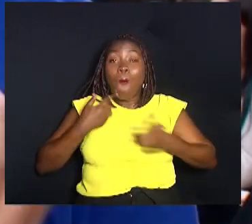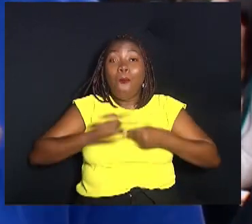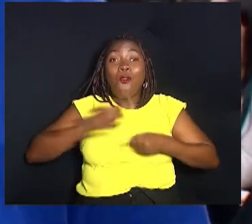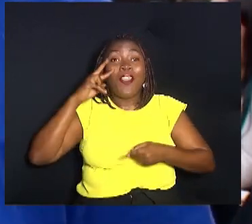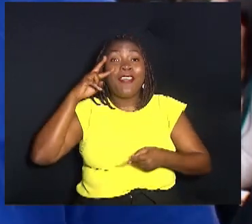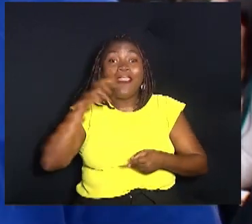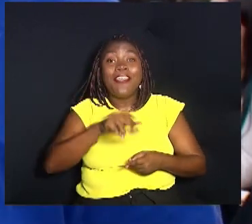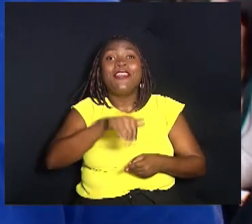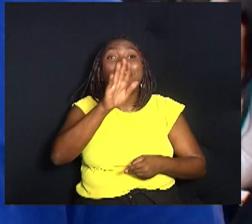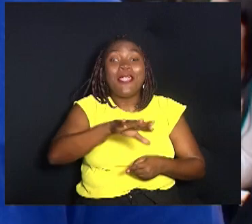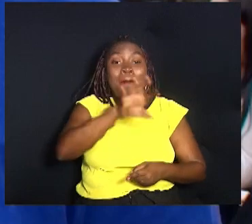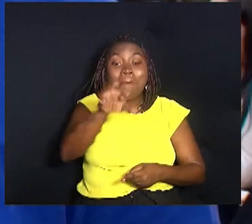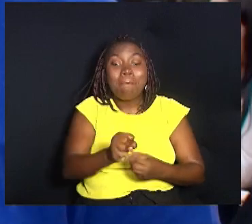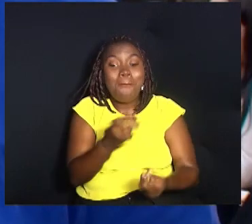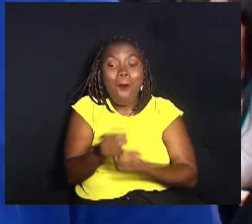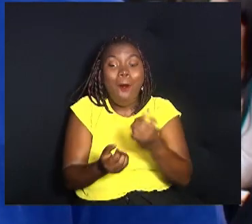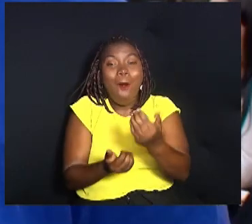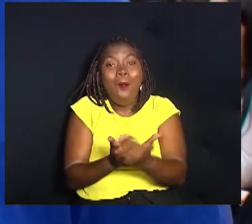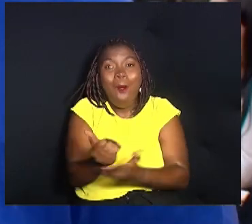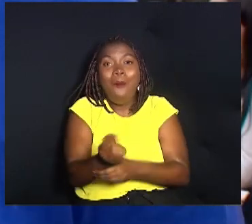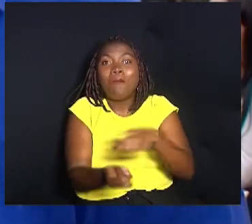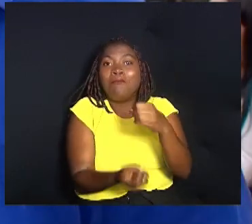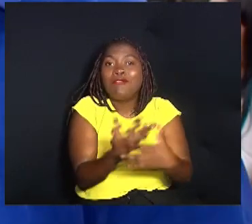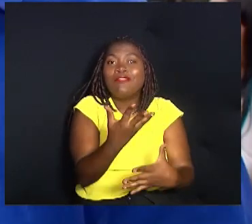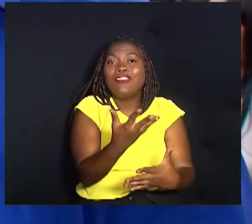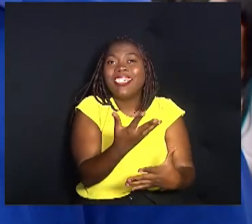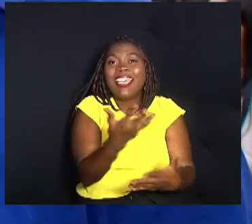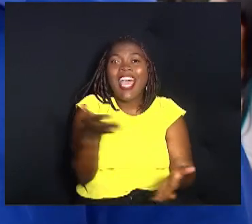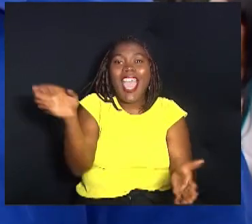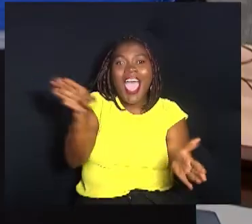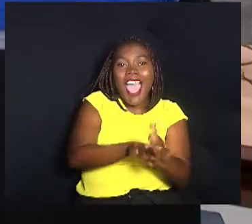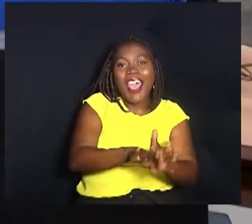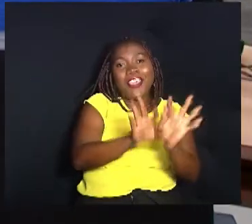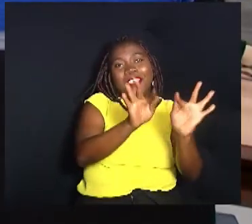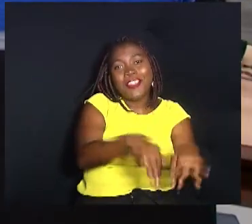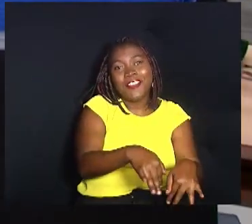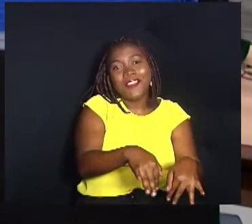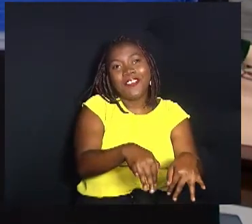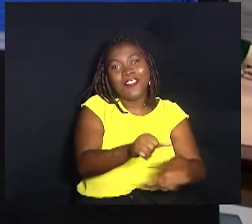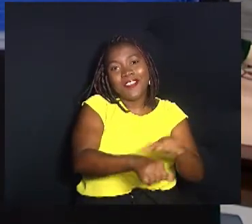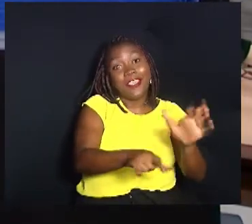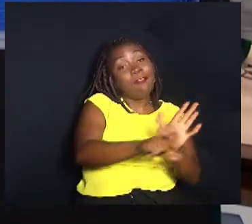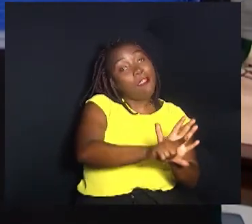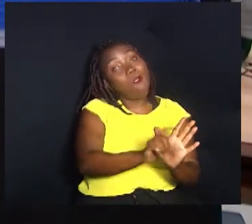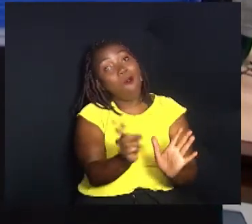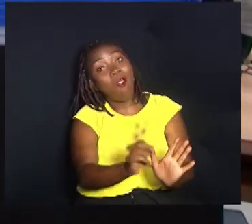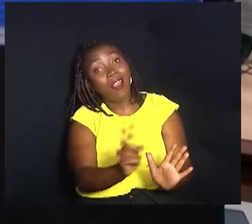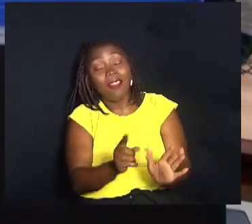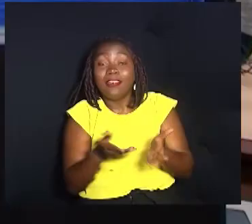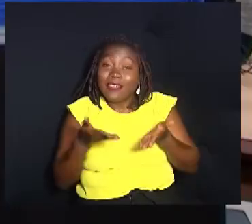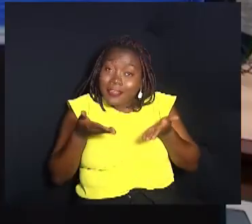pega o processo, como começa, onde dá origem, até o finalmente virou lei ou não. Isso é